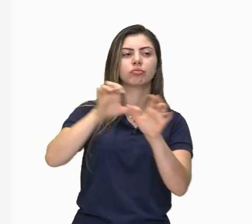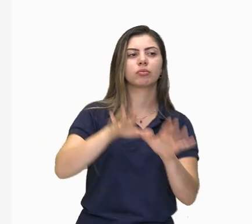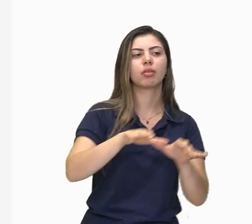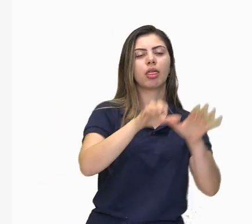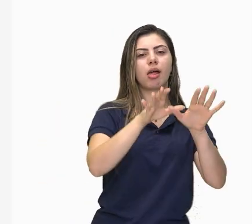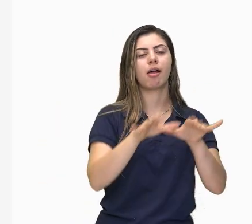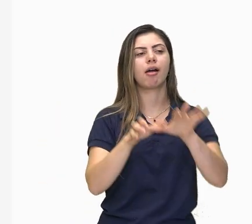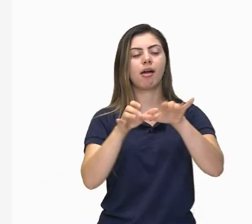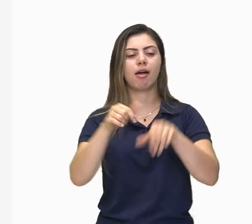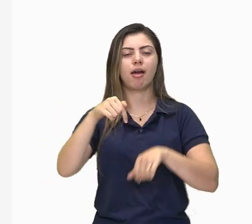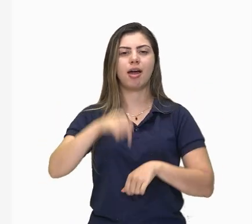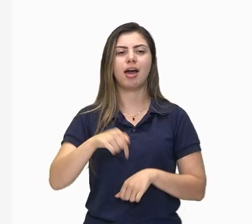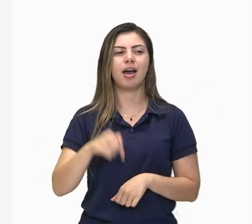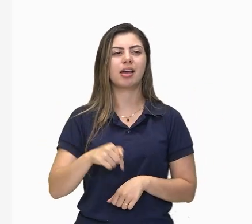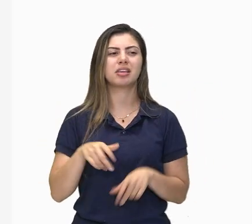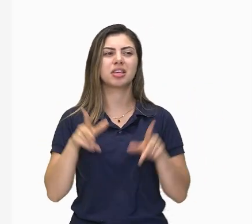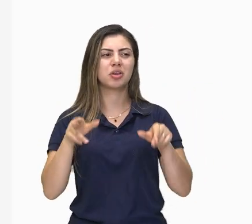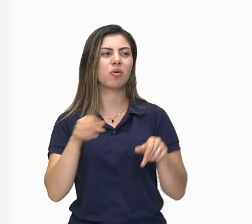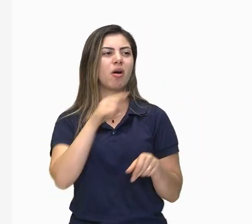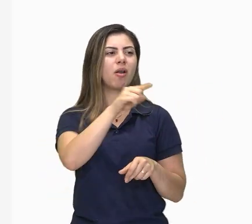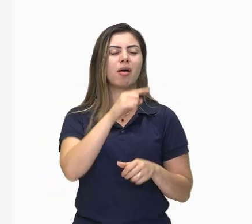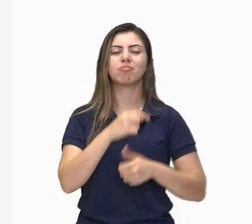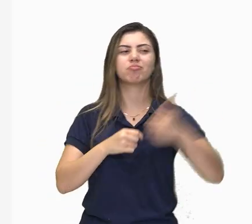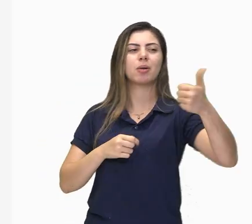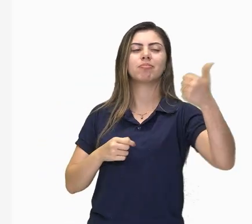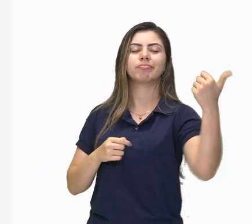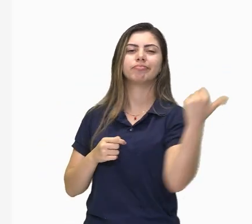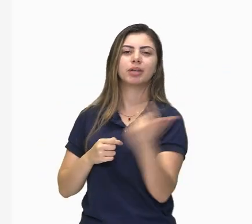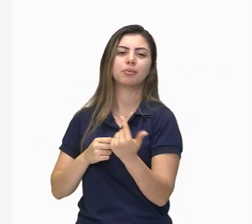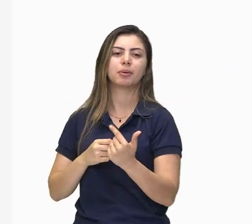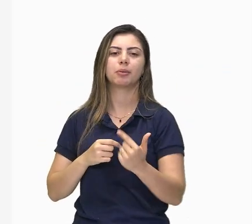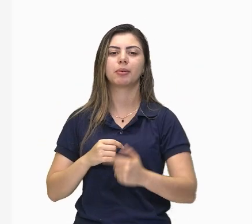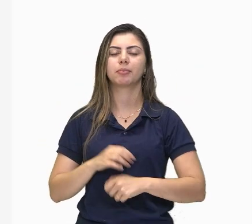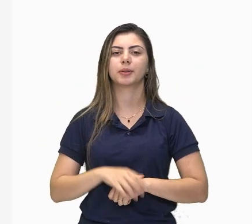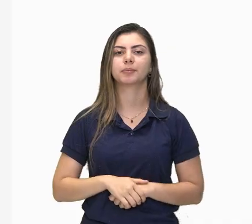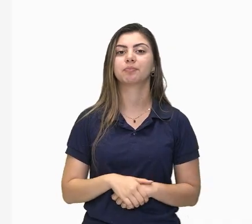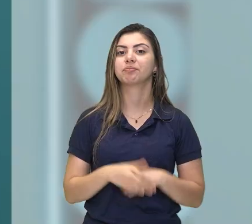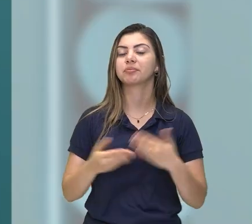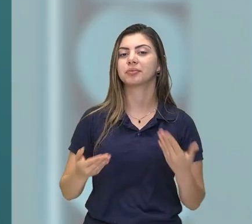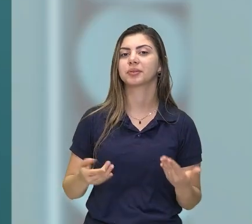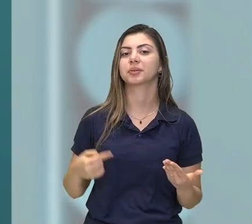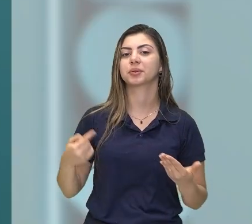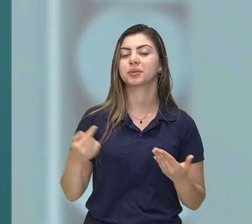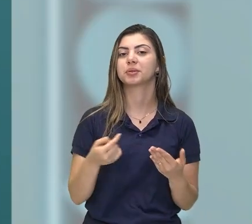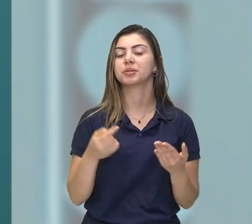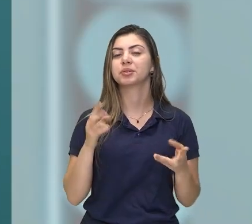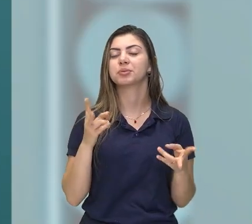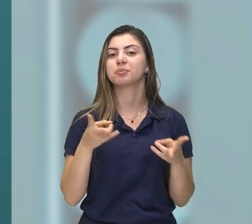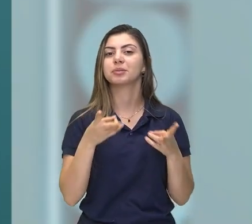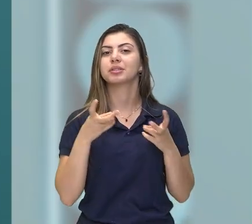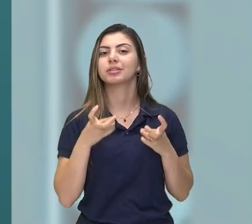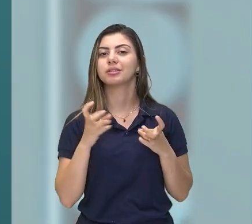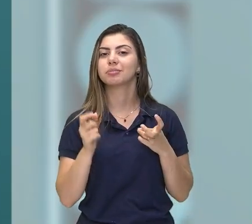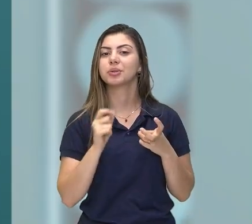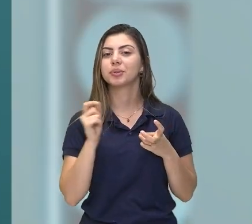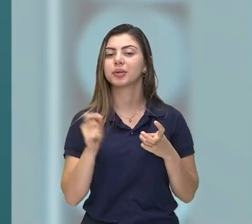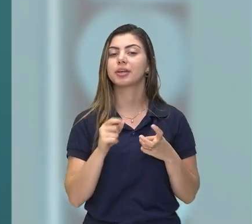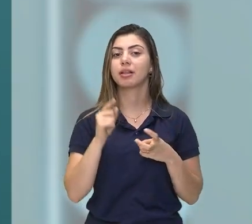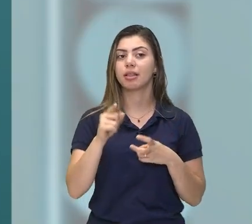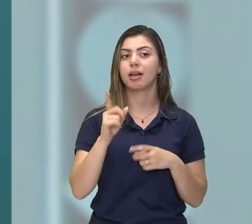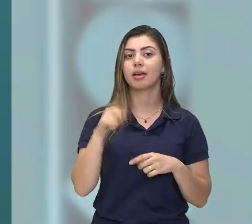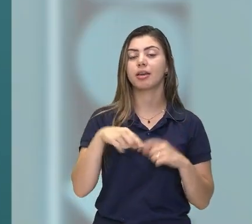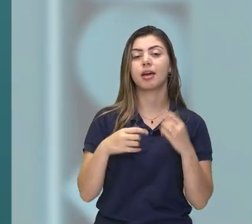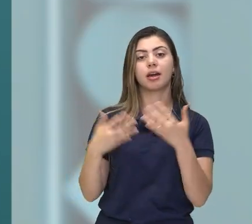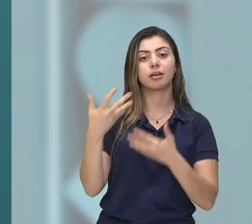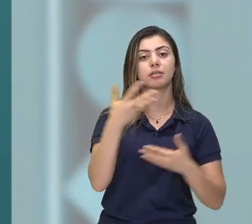aves que aqui gorjeiam, não gorjeiam como lá. Então, só para nós pensarmos que a Canção do